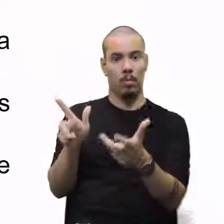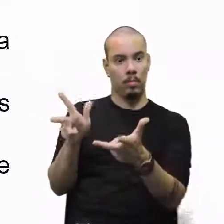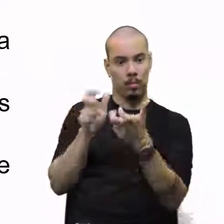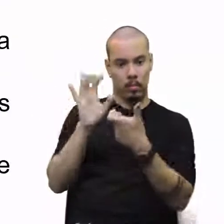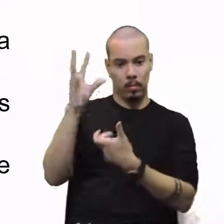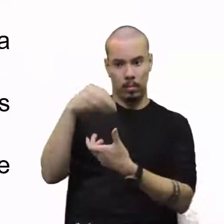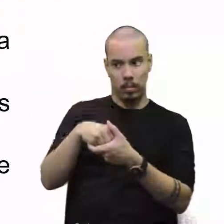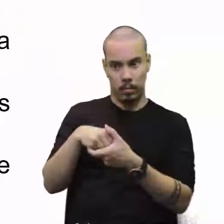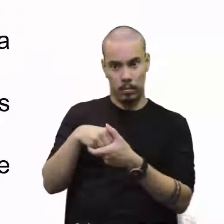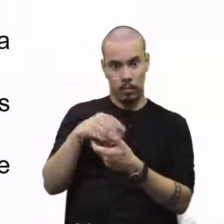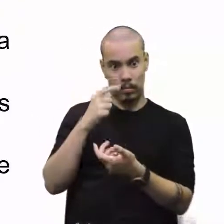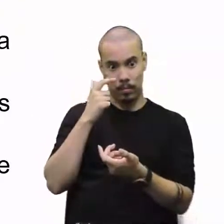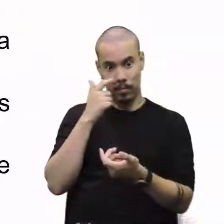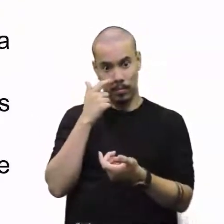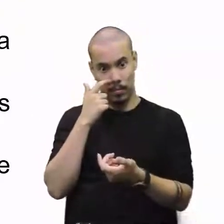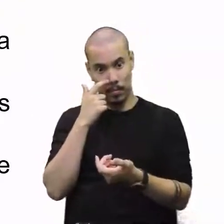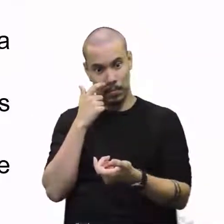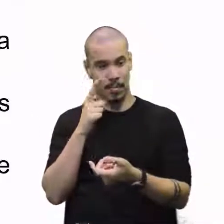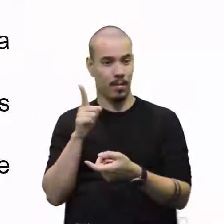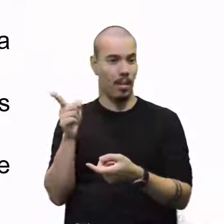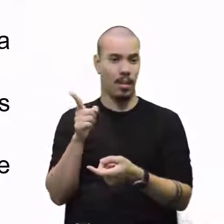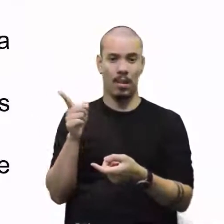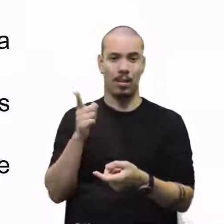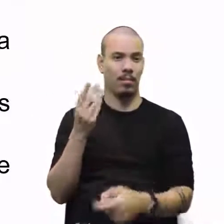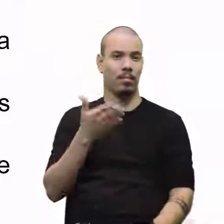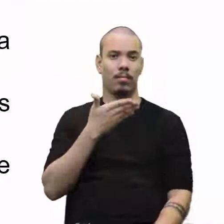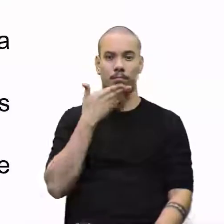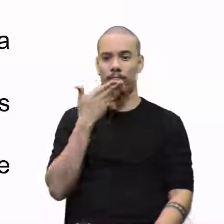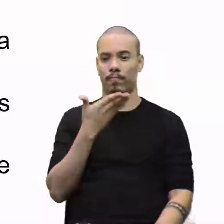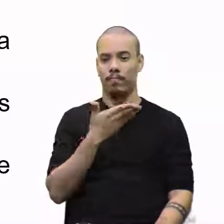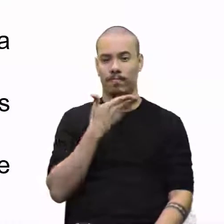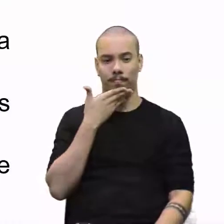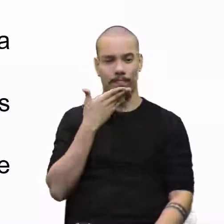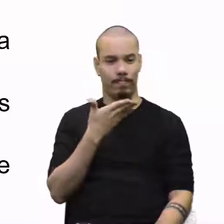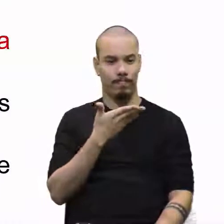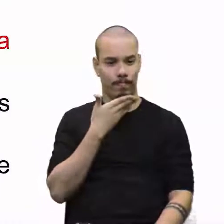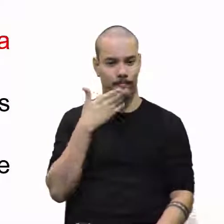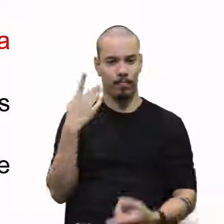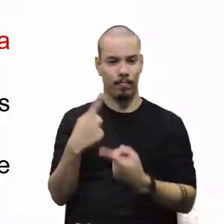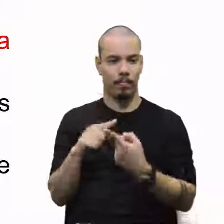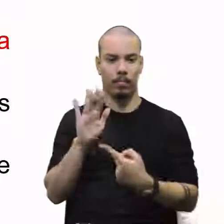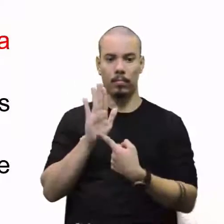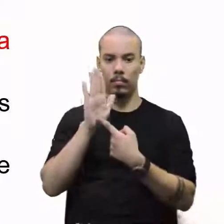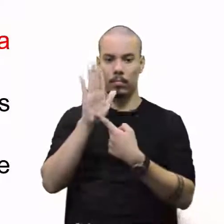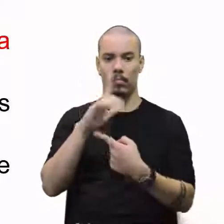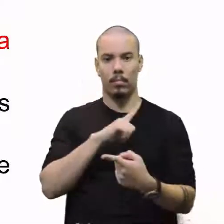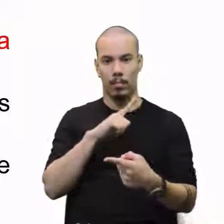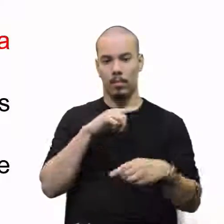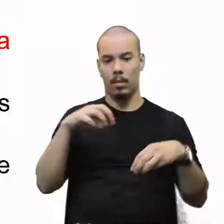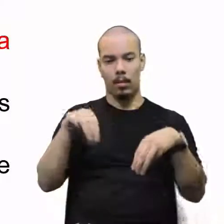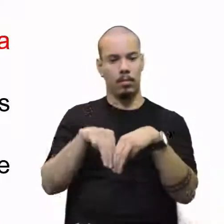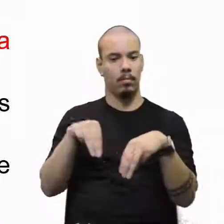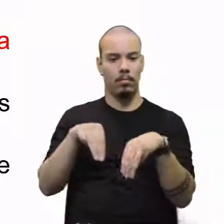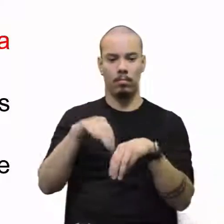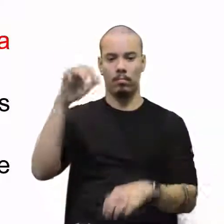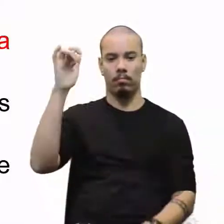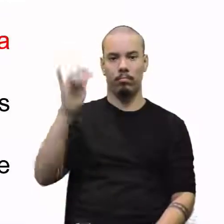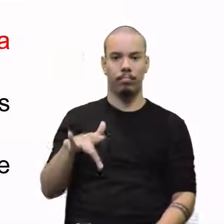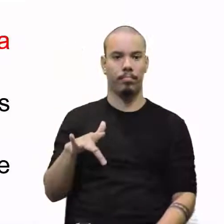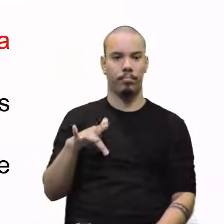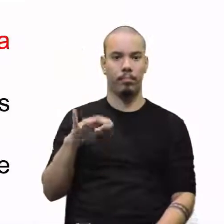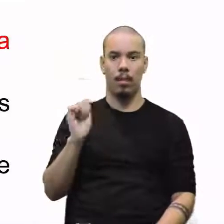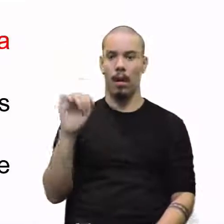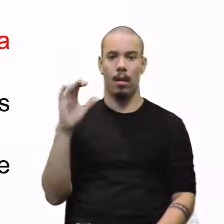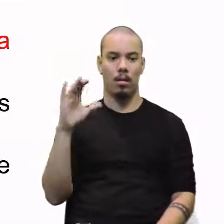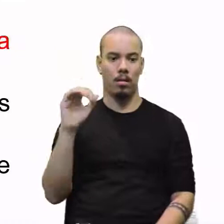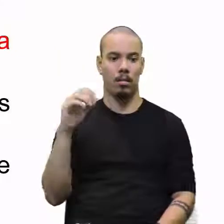pelo captador. Essa daqui tá quase... Tá fácil, né? Tá, porque apresenta uma magnetização desprezível sobre a porque o